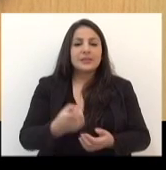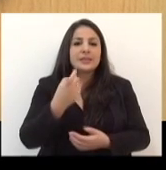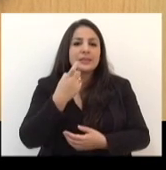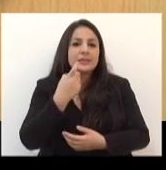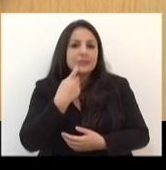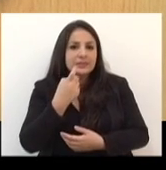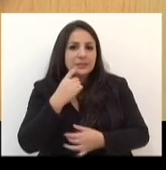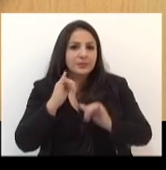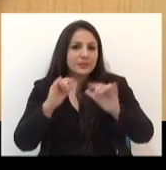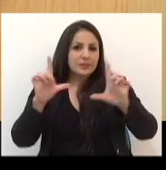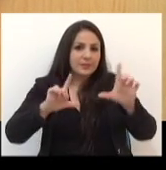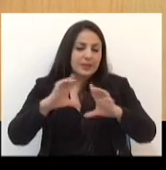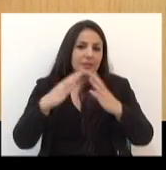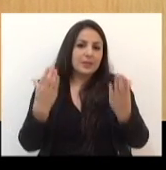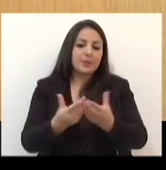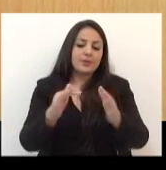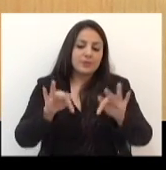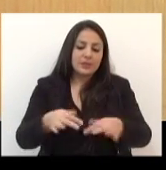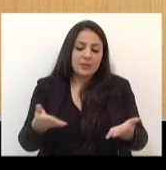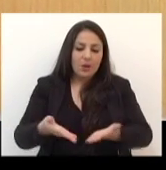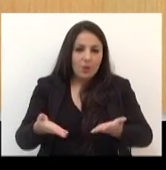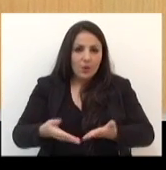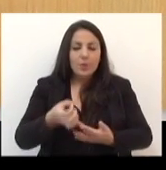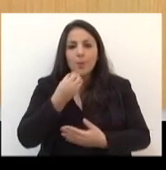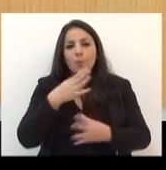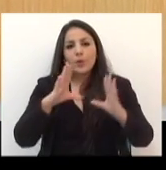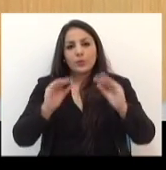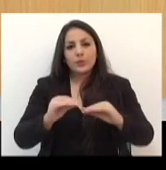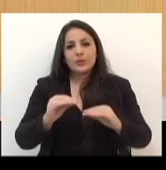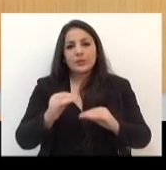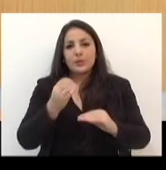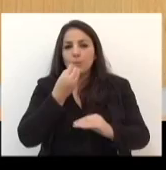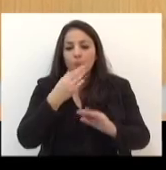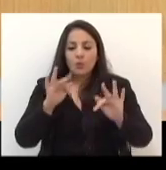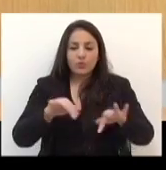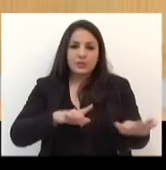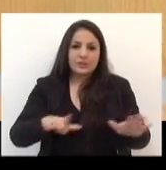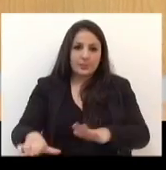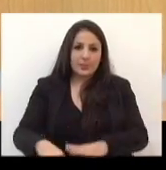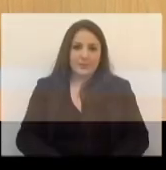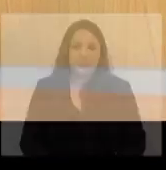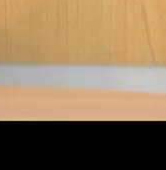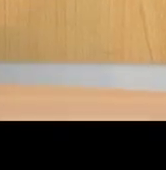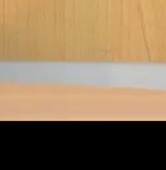sexta-feira termina aqui. Uma boa noite e um ótimo final de semana.